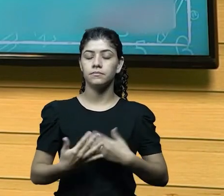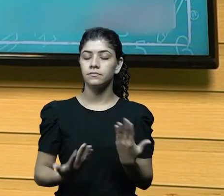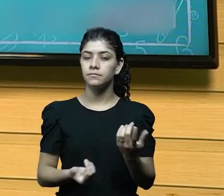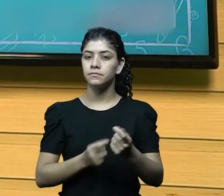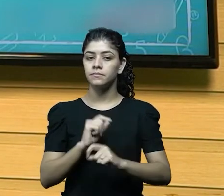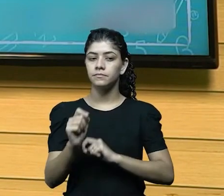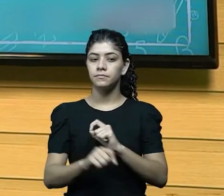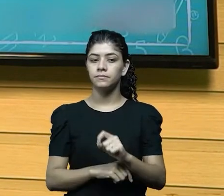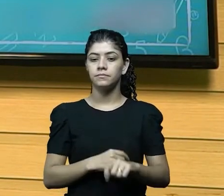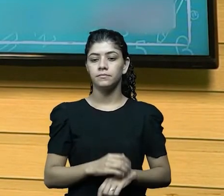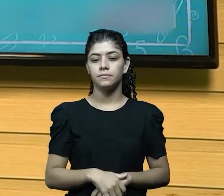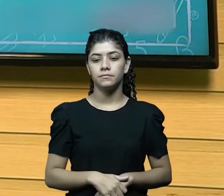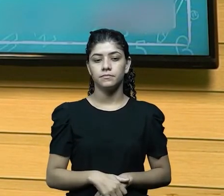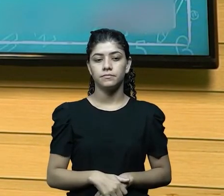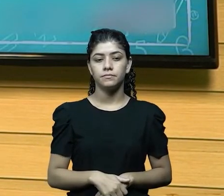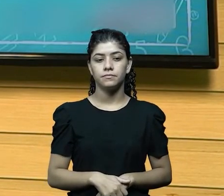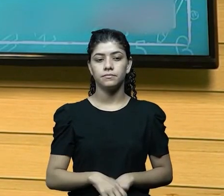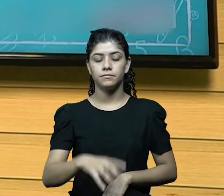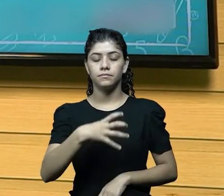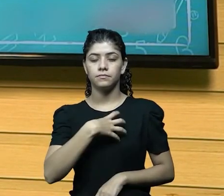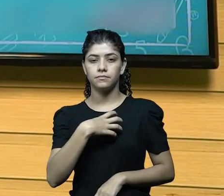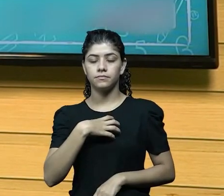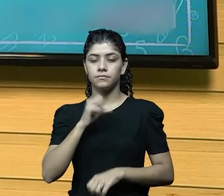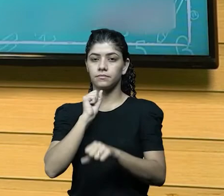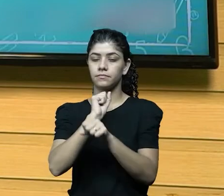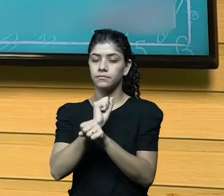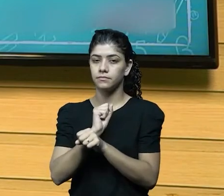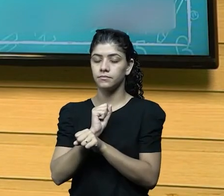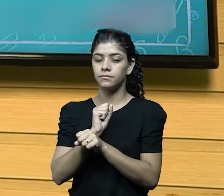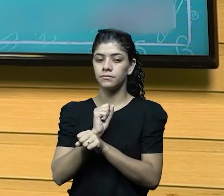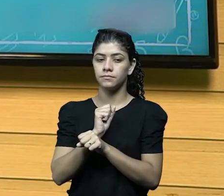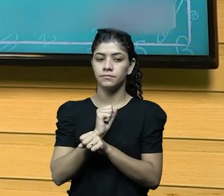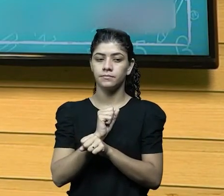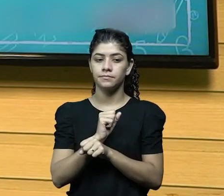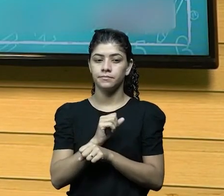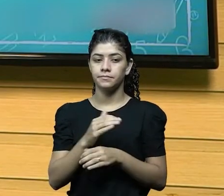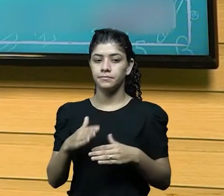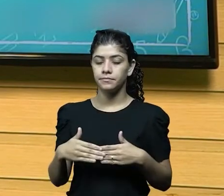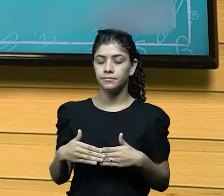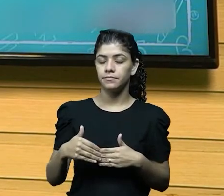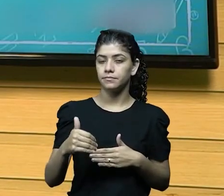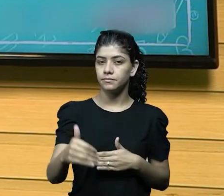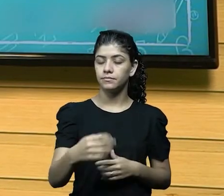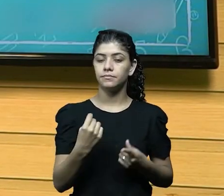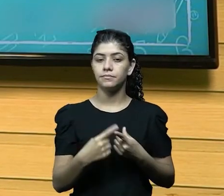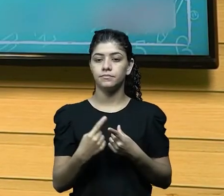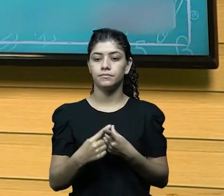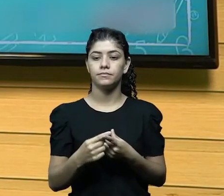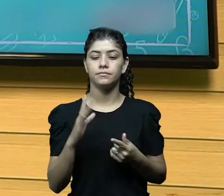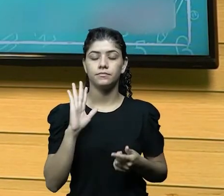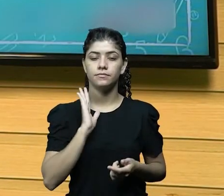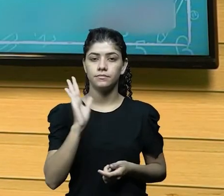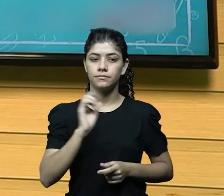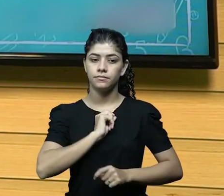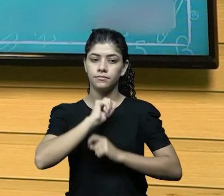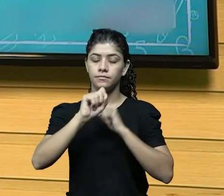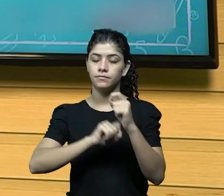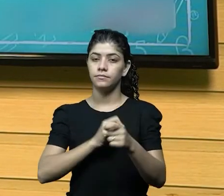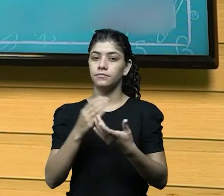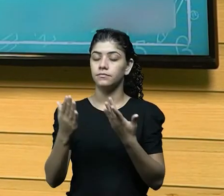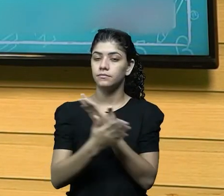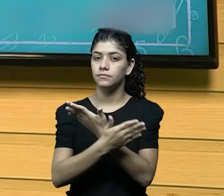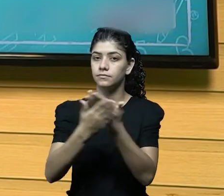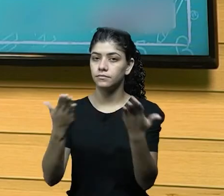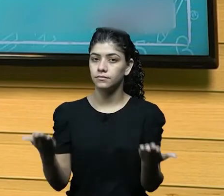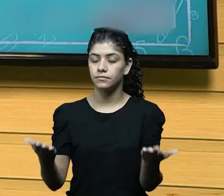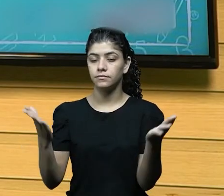Então, sentir que a catraca parou de aproximar da peça é porque ele encostou e é ali que